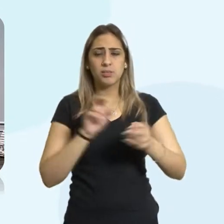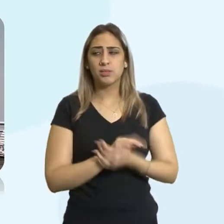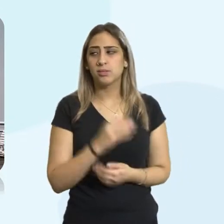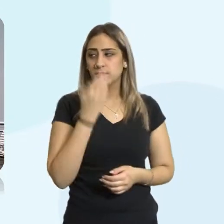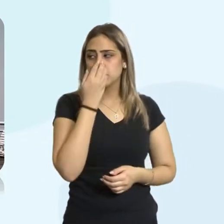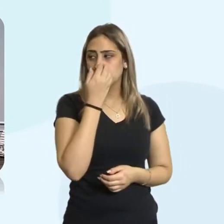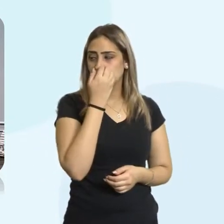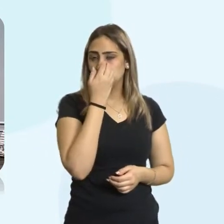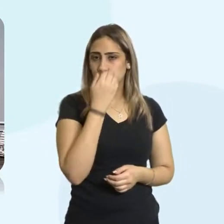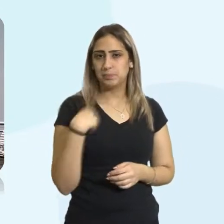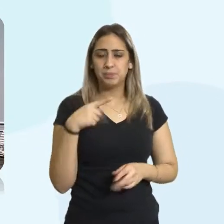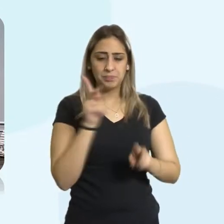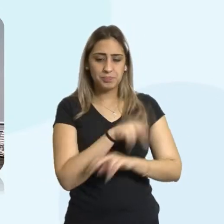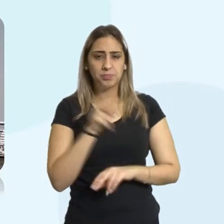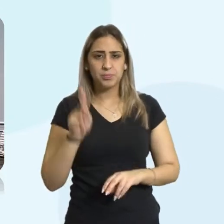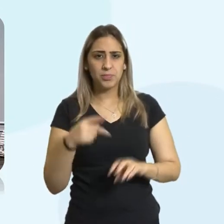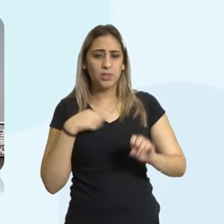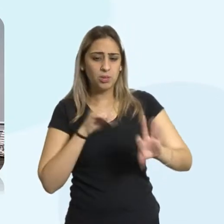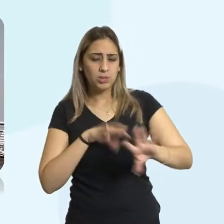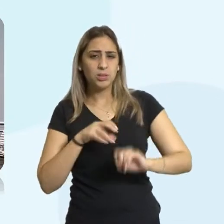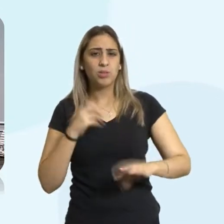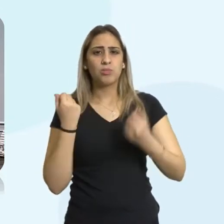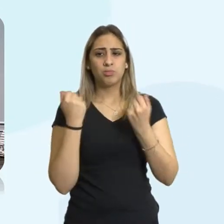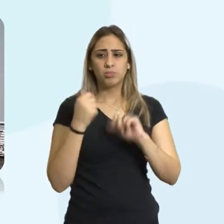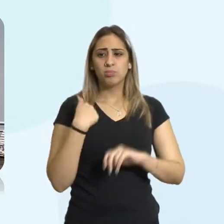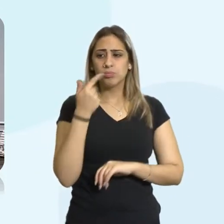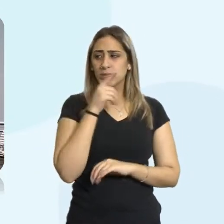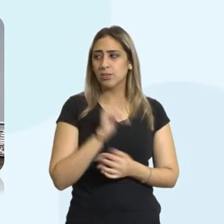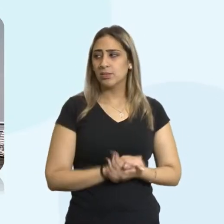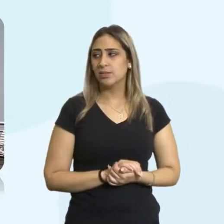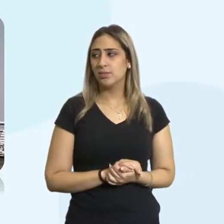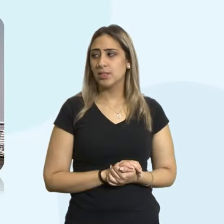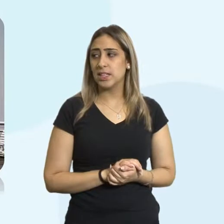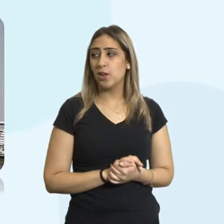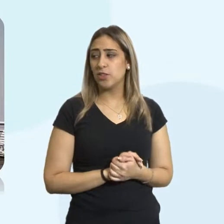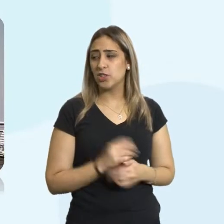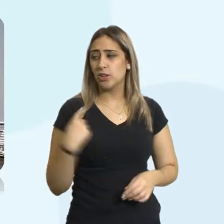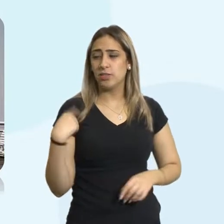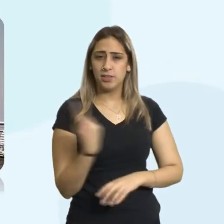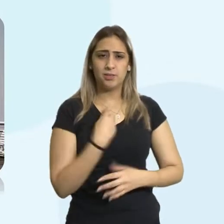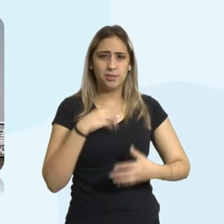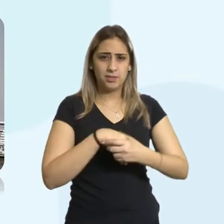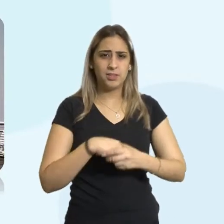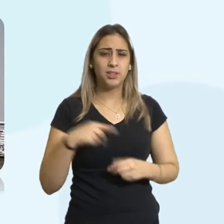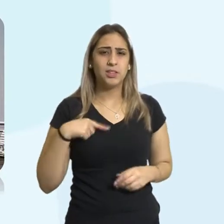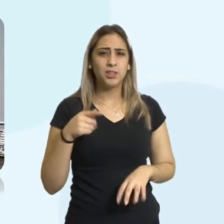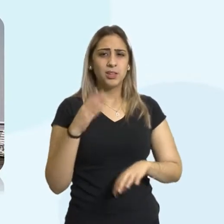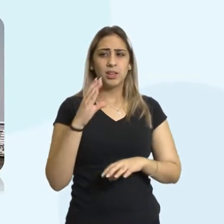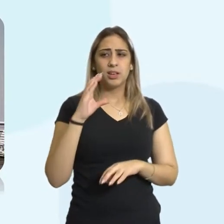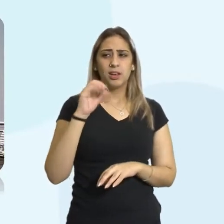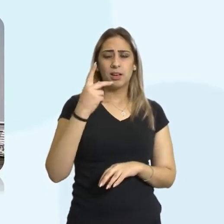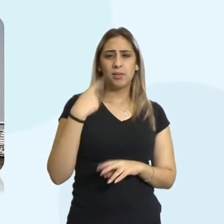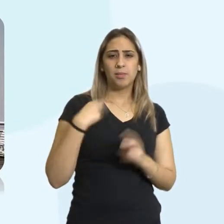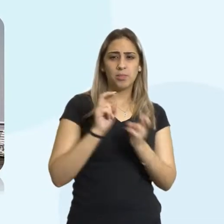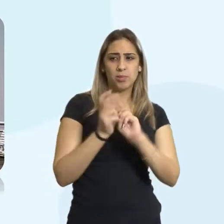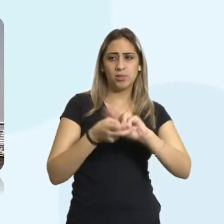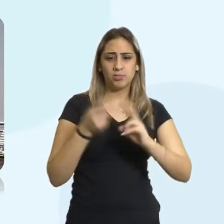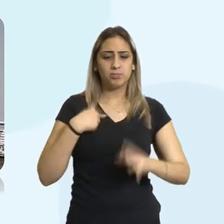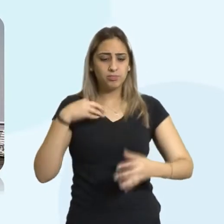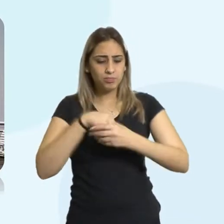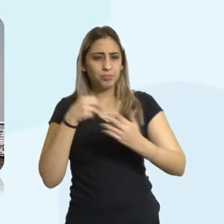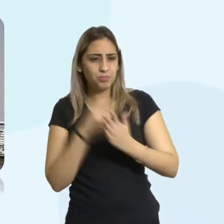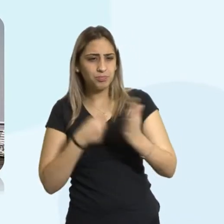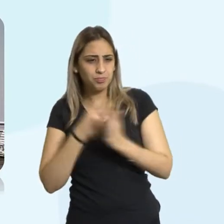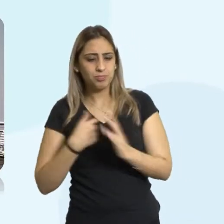professor de Educação Física ele pode trazer primeiros fazer uma sensibilização consistente para saber o que que eles sabem de capoeira ou de lutas de uma